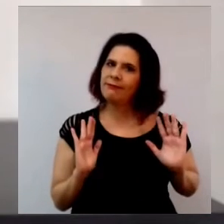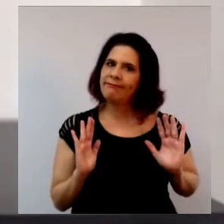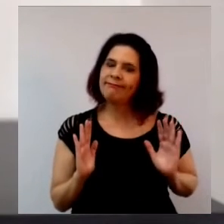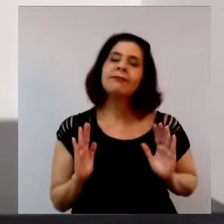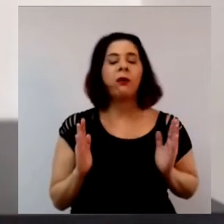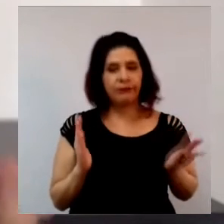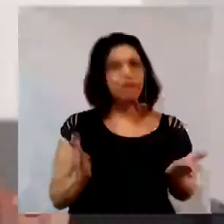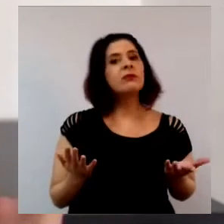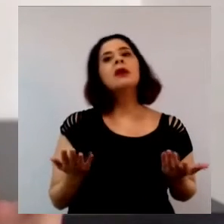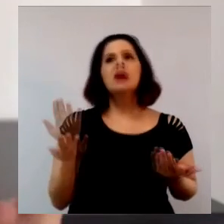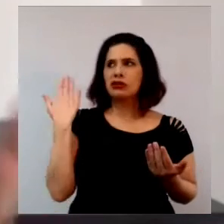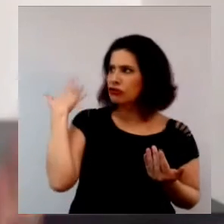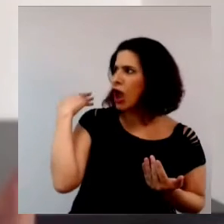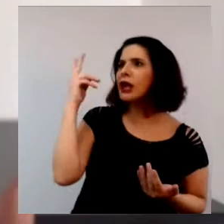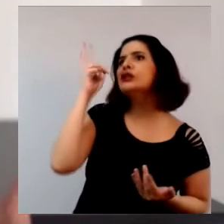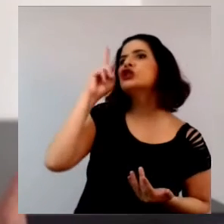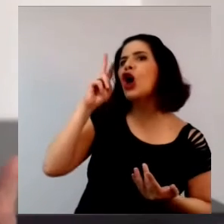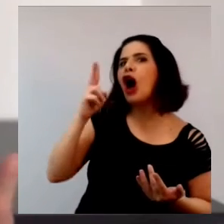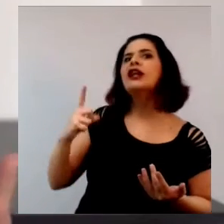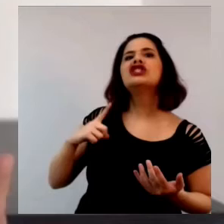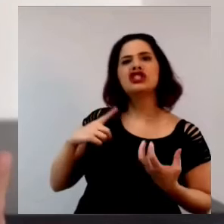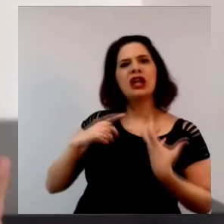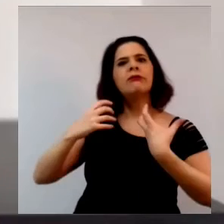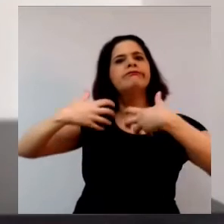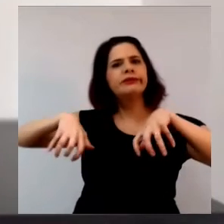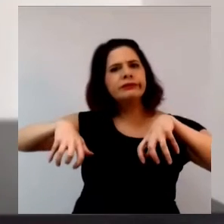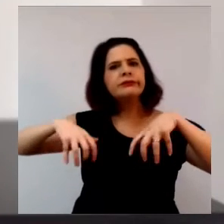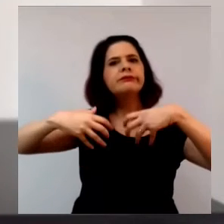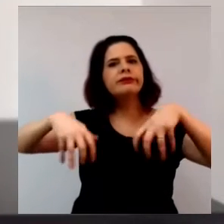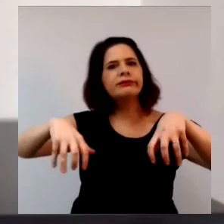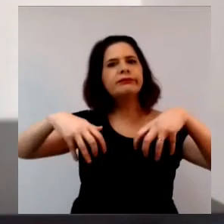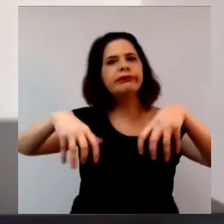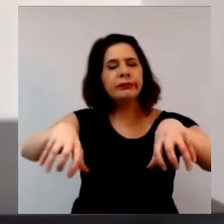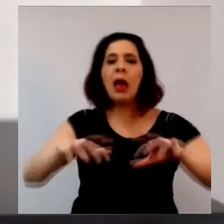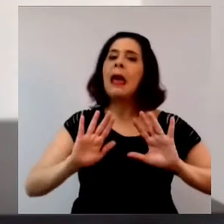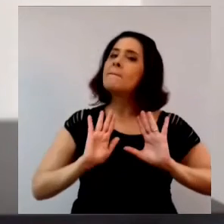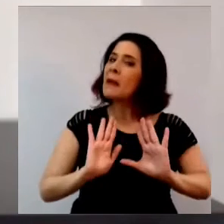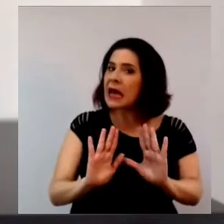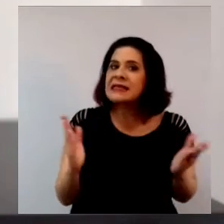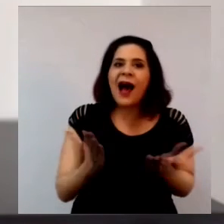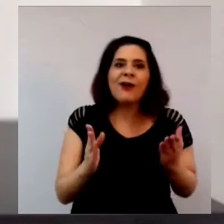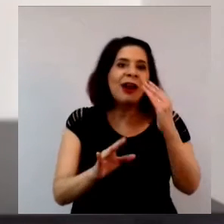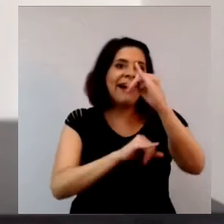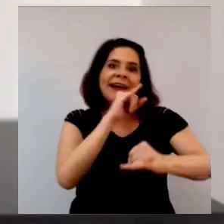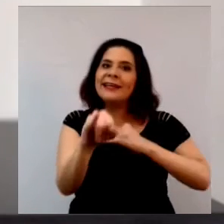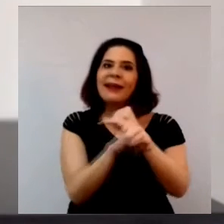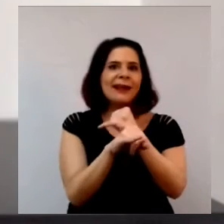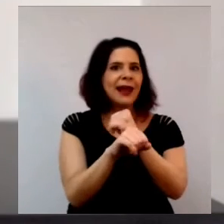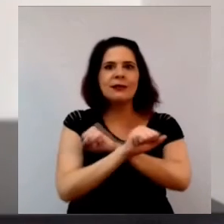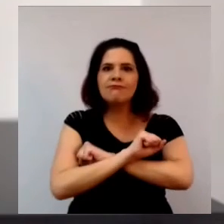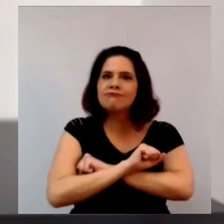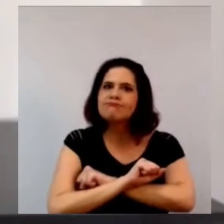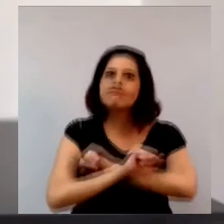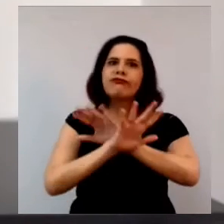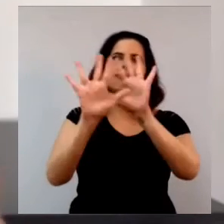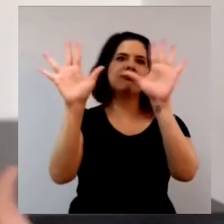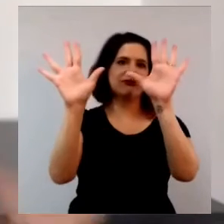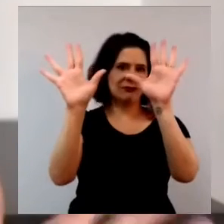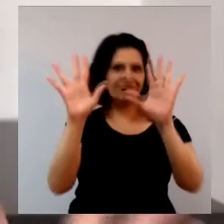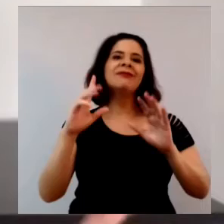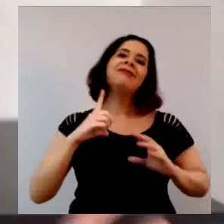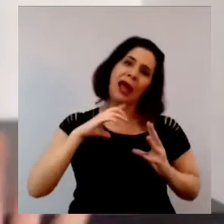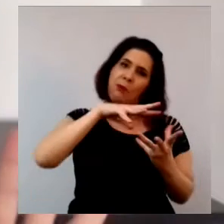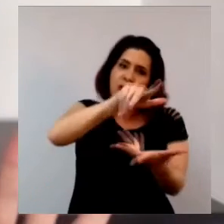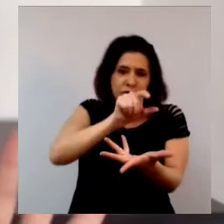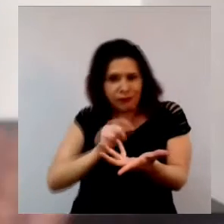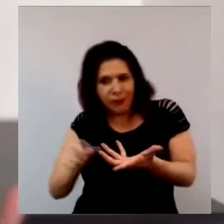mas assim, espalhado pelo mundo todo por causa da internet, né? Então, a gente vê, por exemplo, até poucos anos atrás, a gente sempre teve políticos